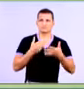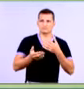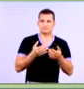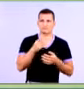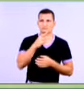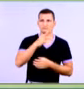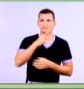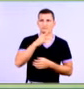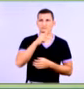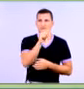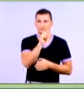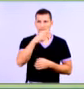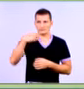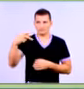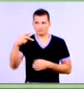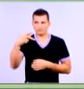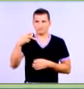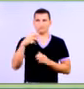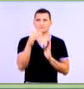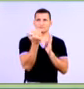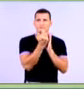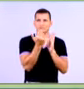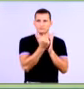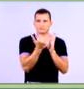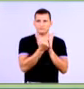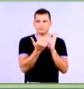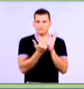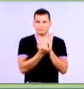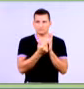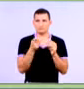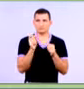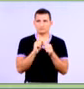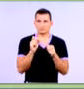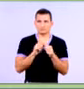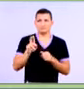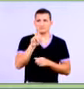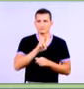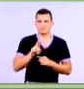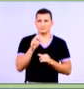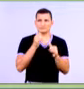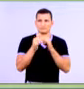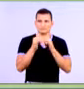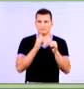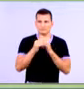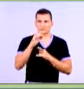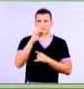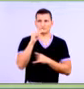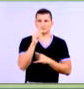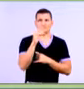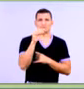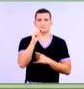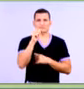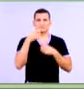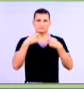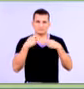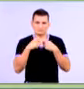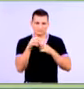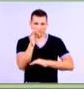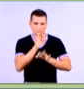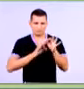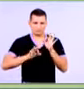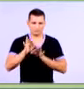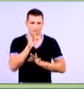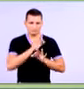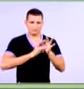aplicação desenvolvida, programa, faz uso de informações, dados que precisam ser